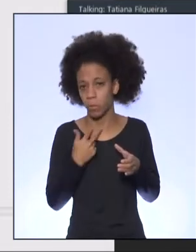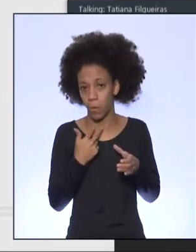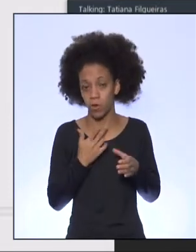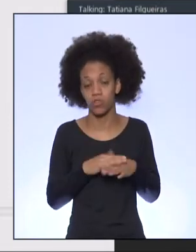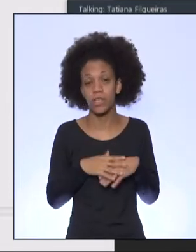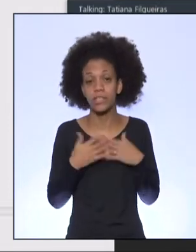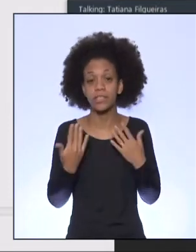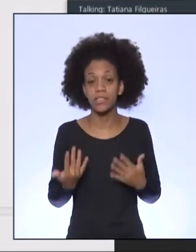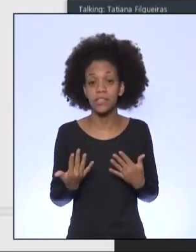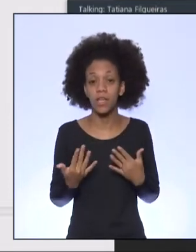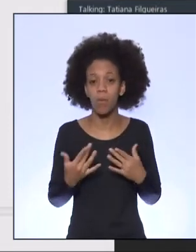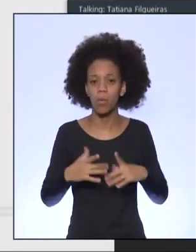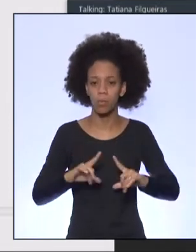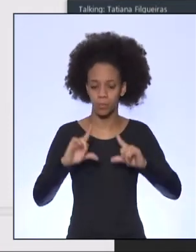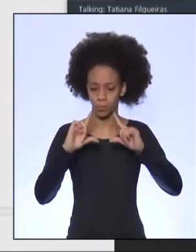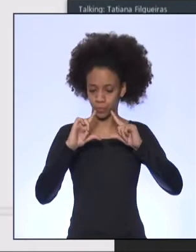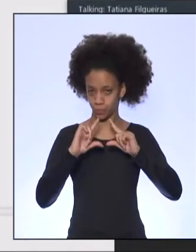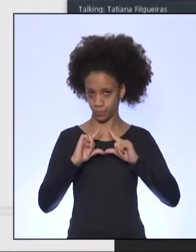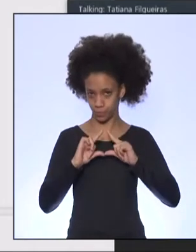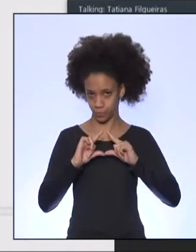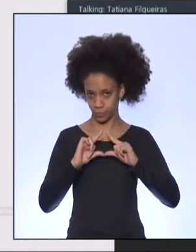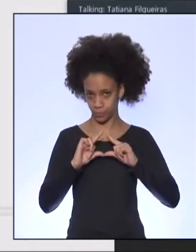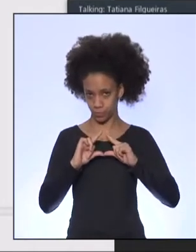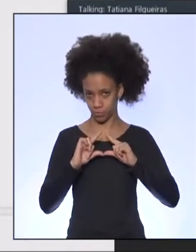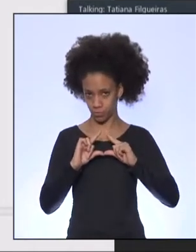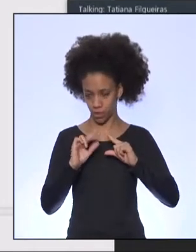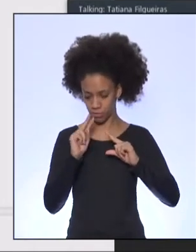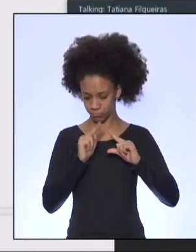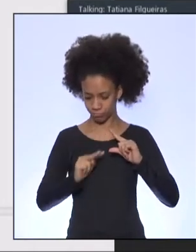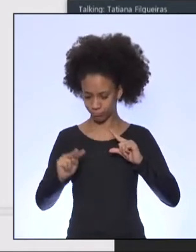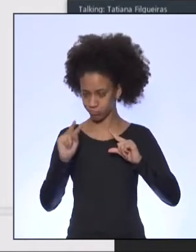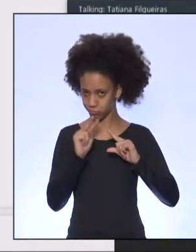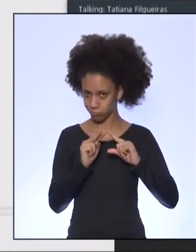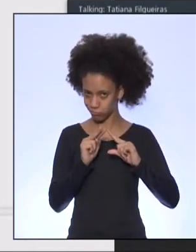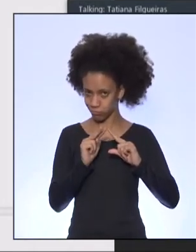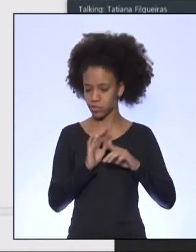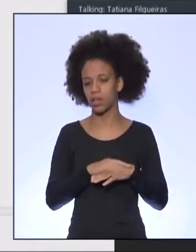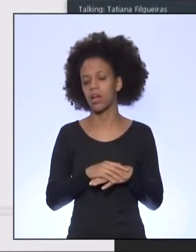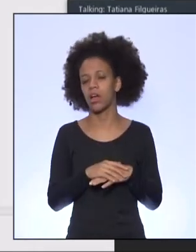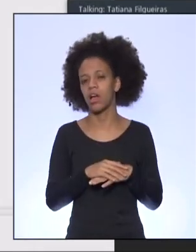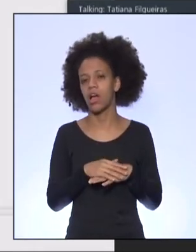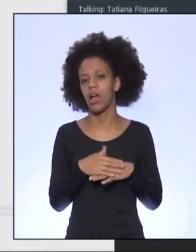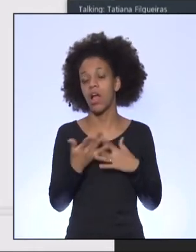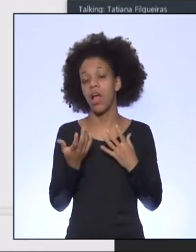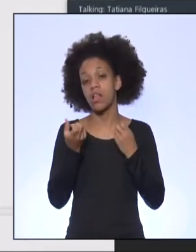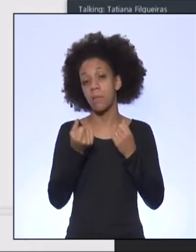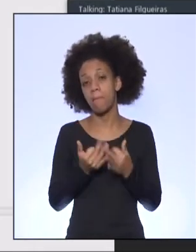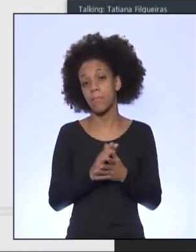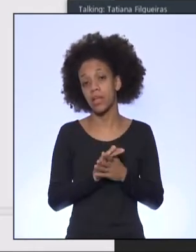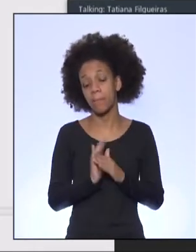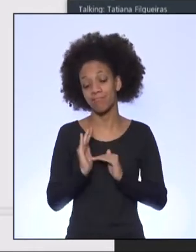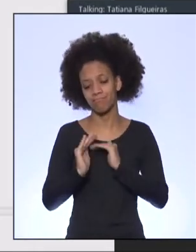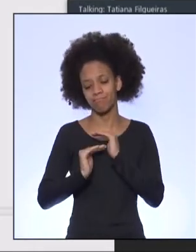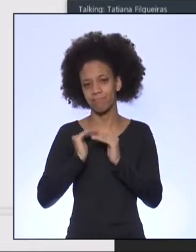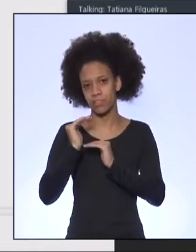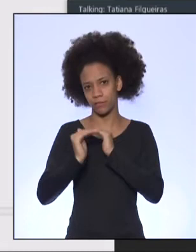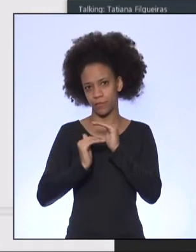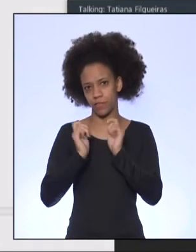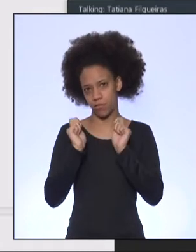quando a gente está falando desse assunto, né, dessa visão sistêmica integrada, a gente fala que para desenvolver